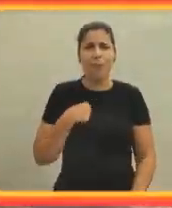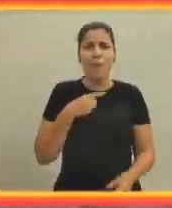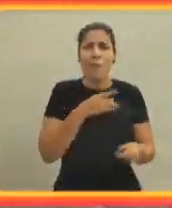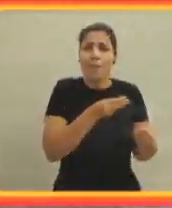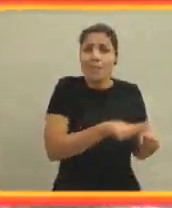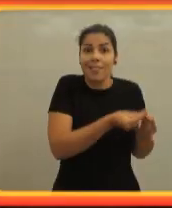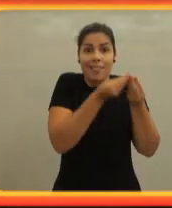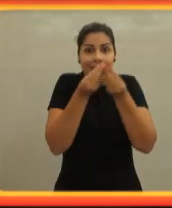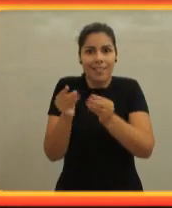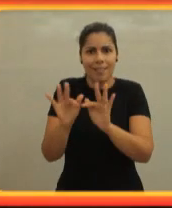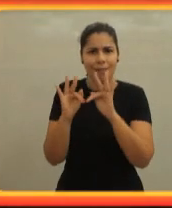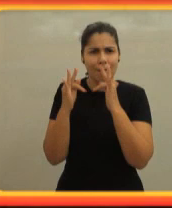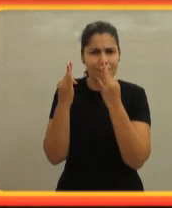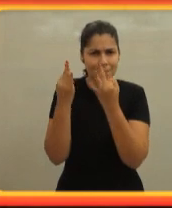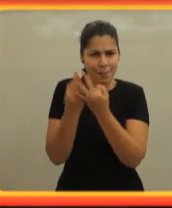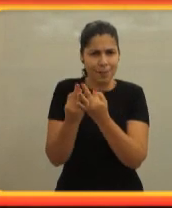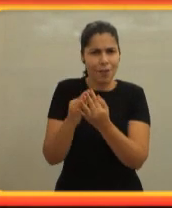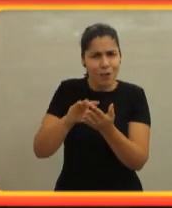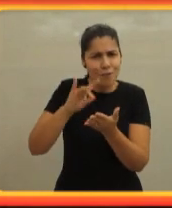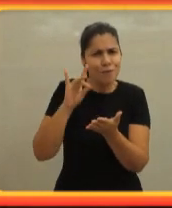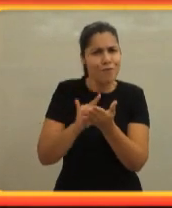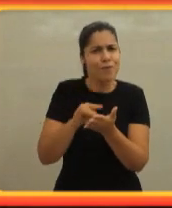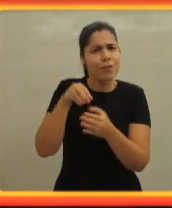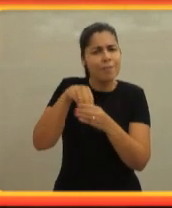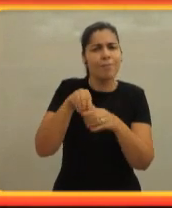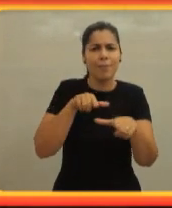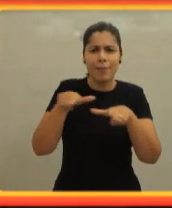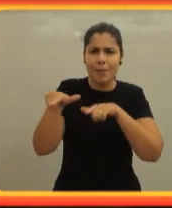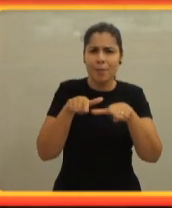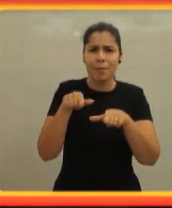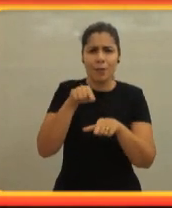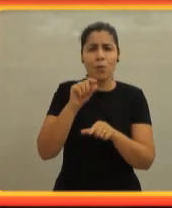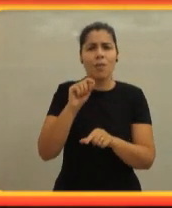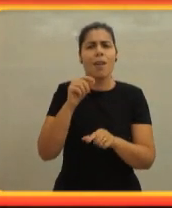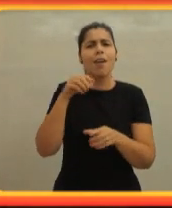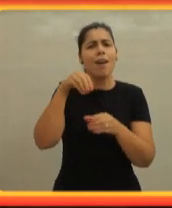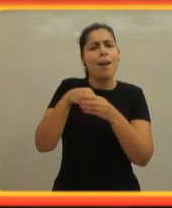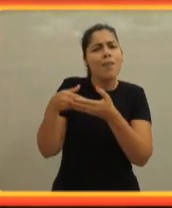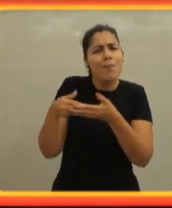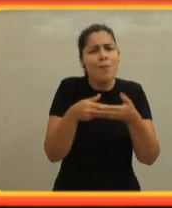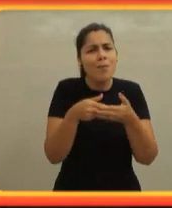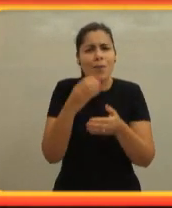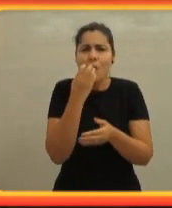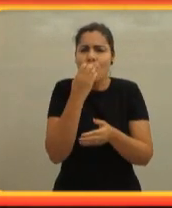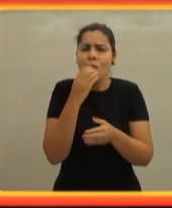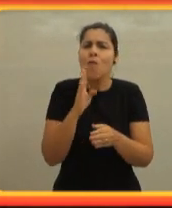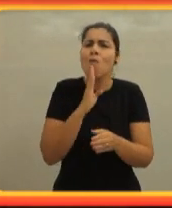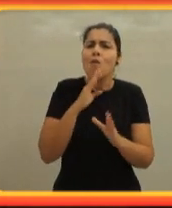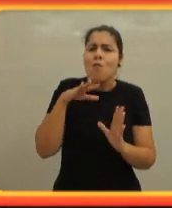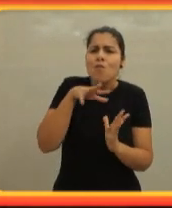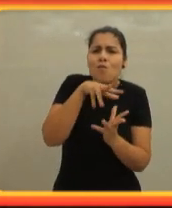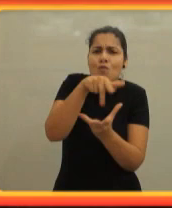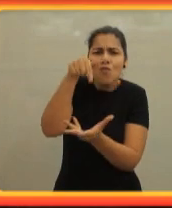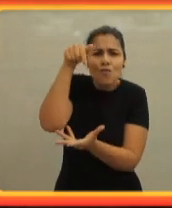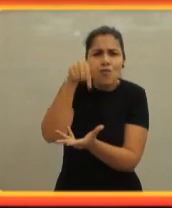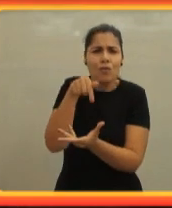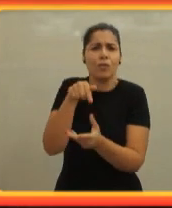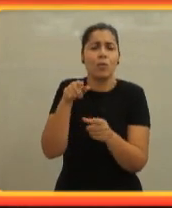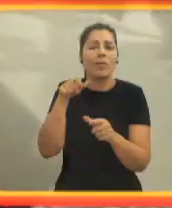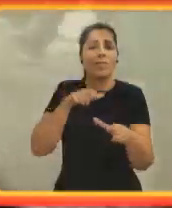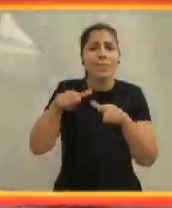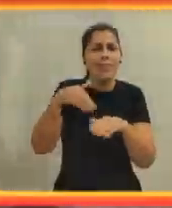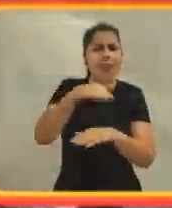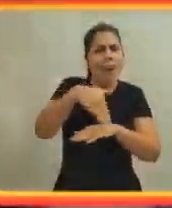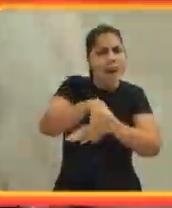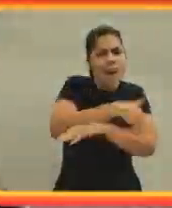É entregue para as famílias que vão fazer efetivamente esse trabalho. Isto é, vão fazer o filhote conhecer o mundo para que, quando ele trabalhar